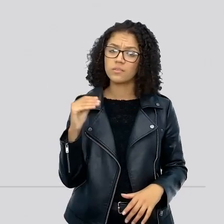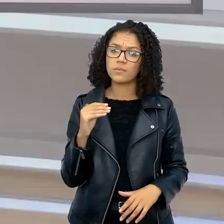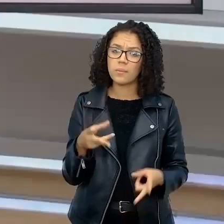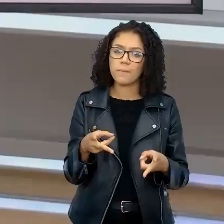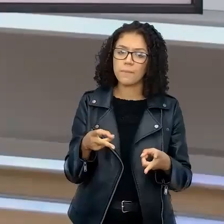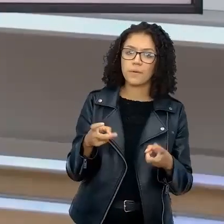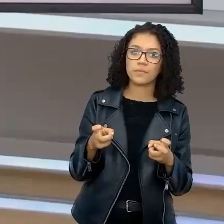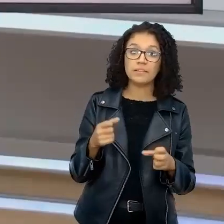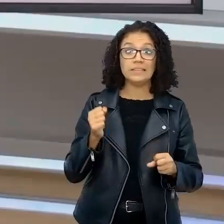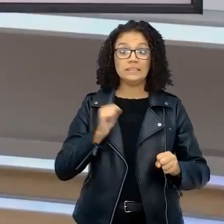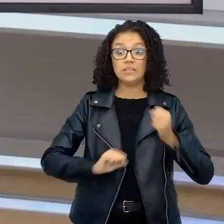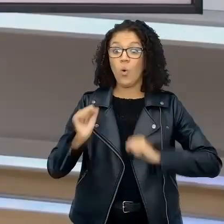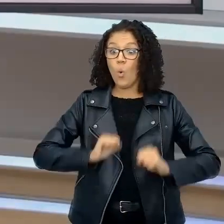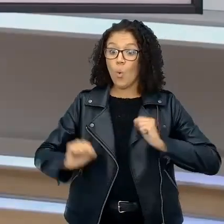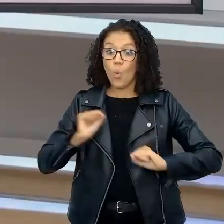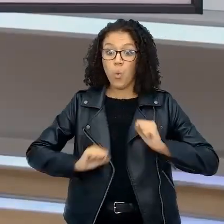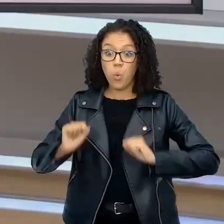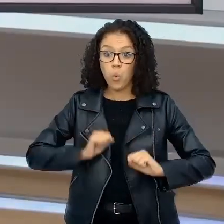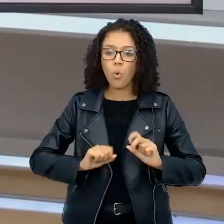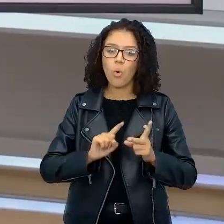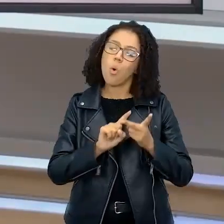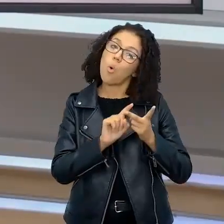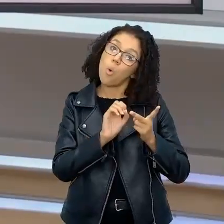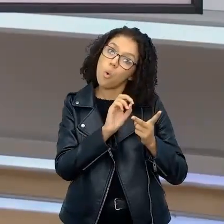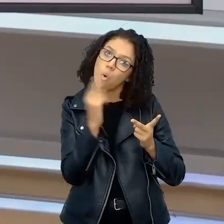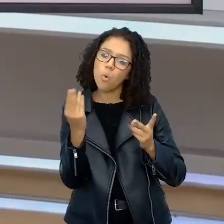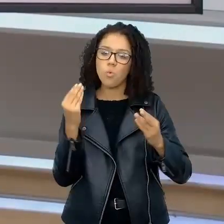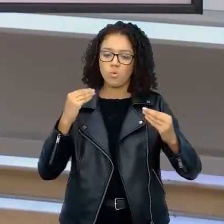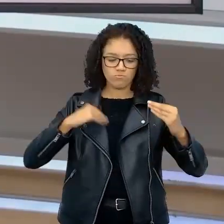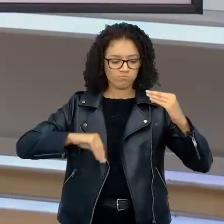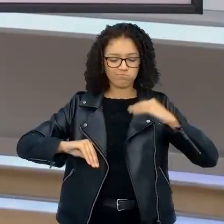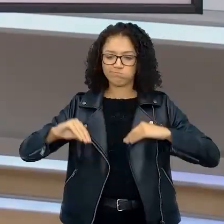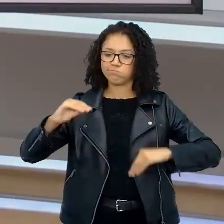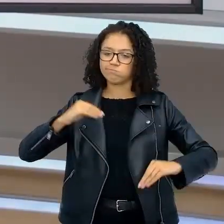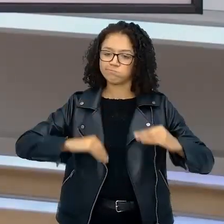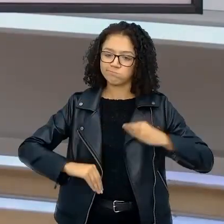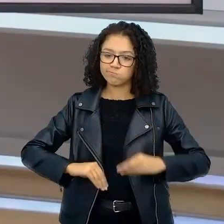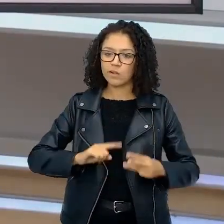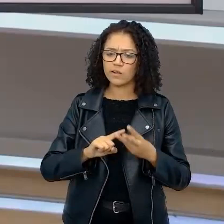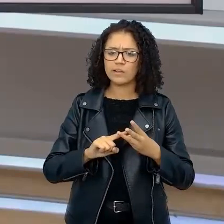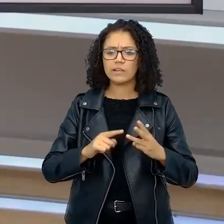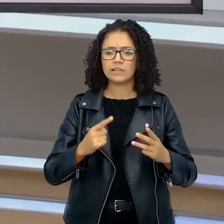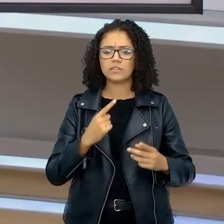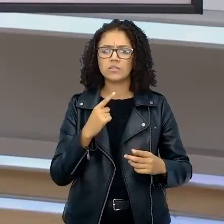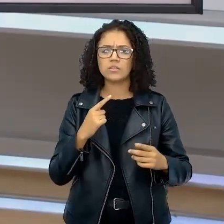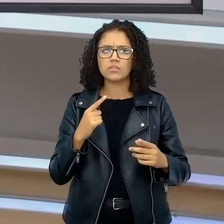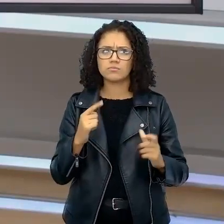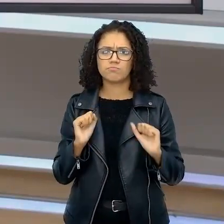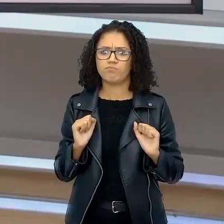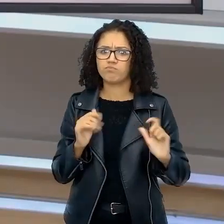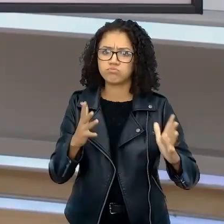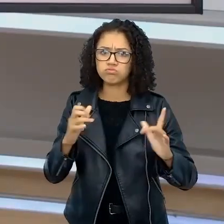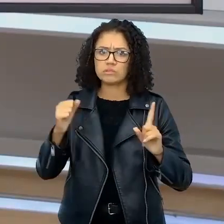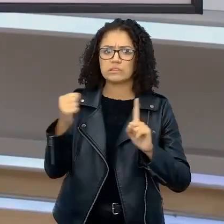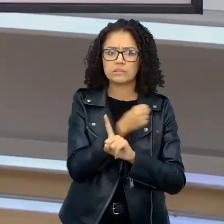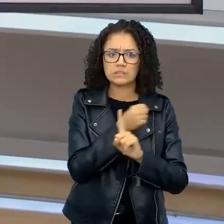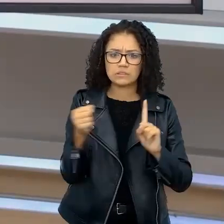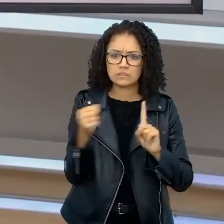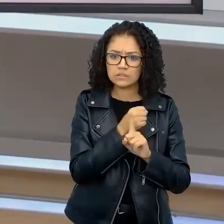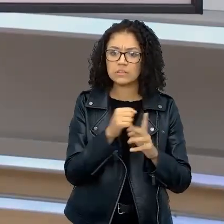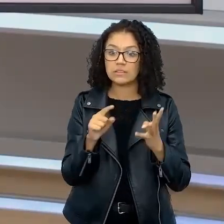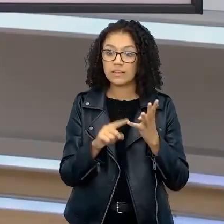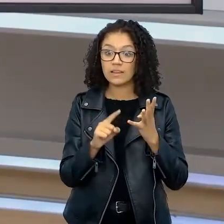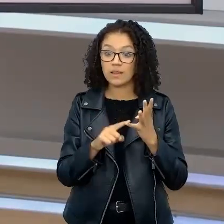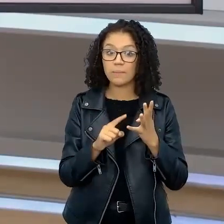sinais de ansiedade, de depressão, de agressividade, comportamentos que a gente chama de hipersexualizados,